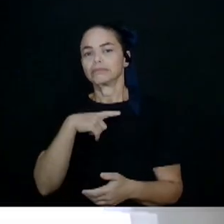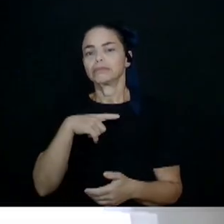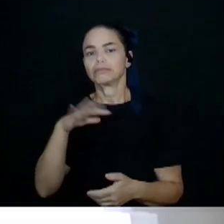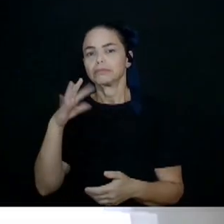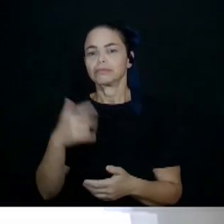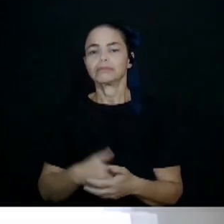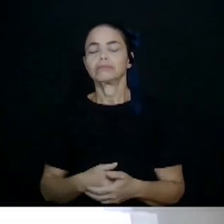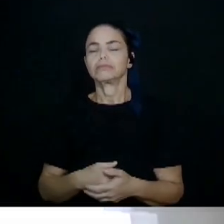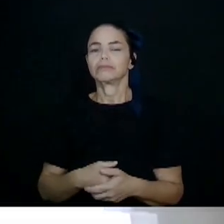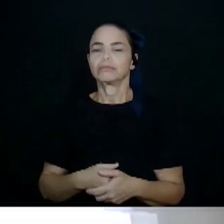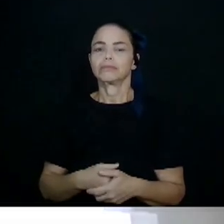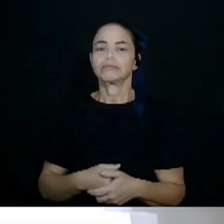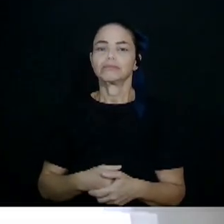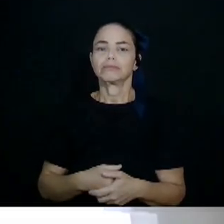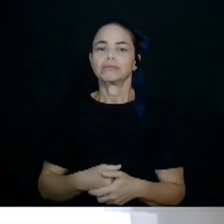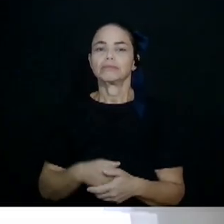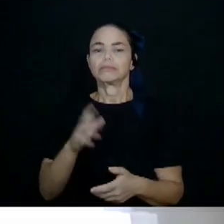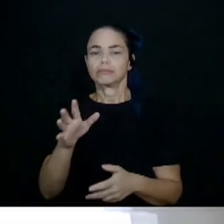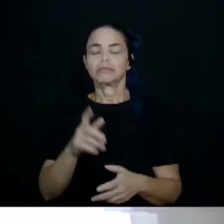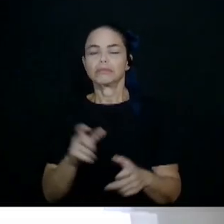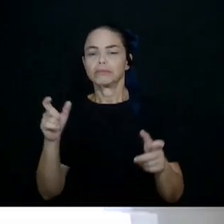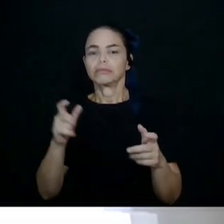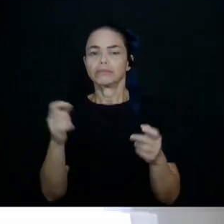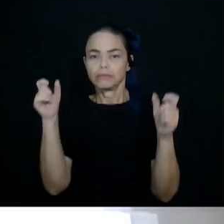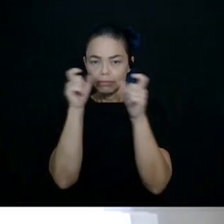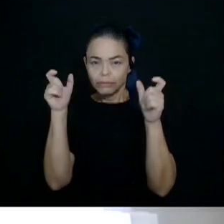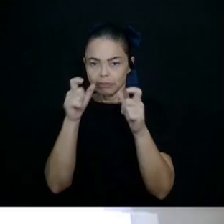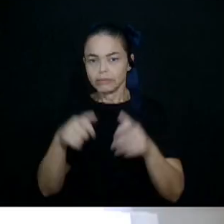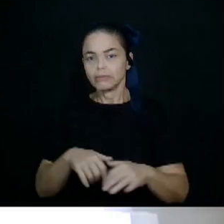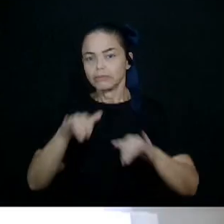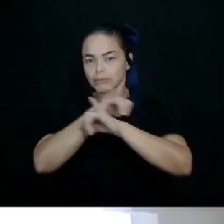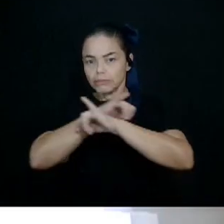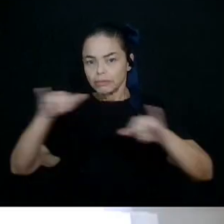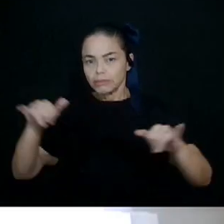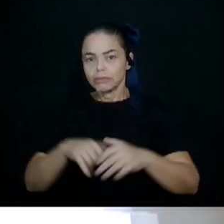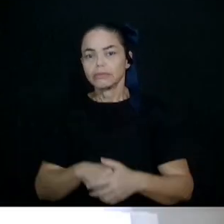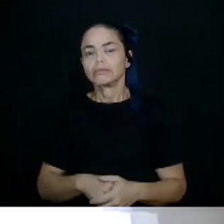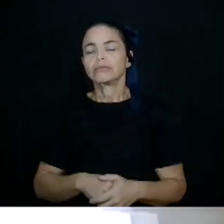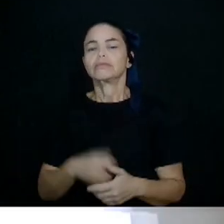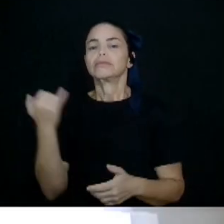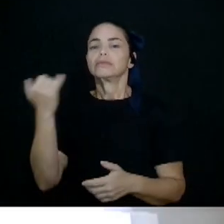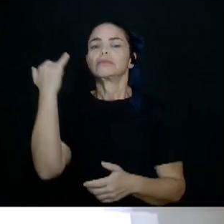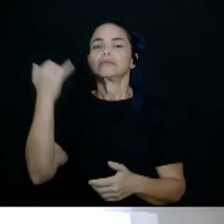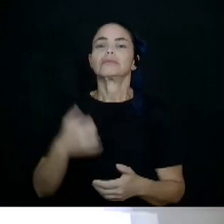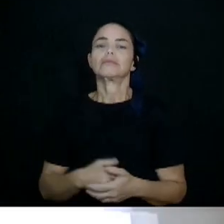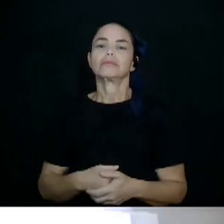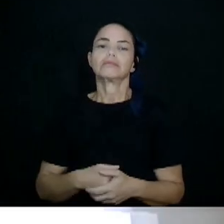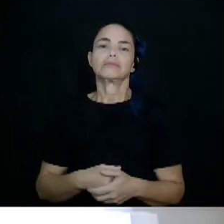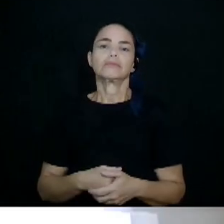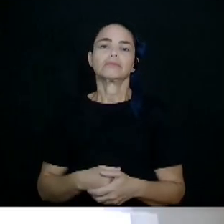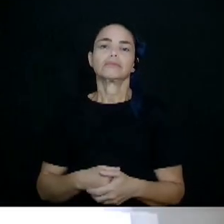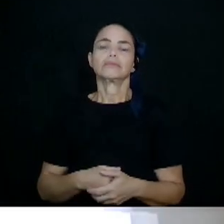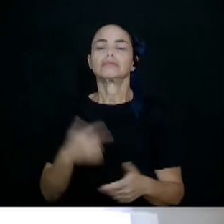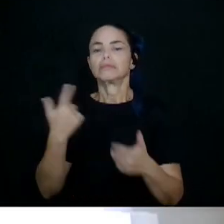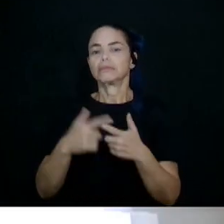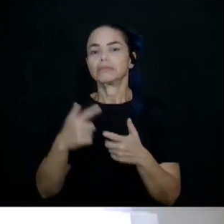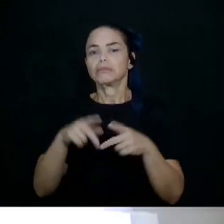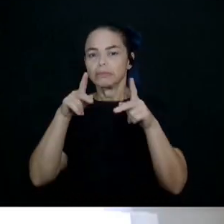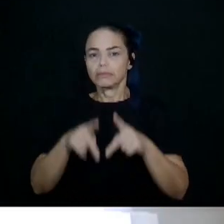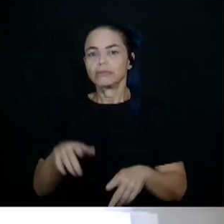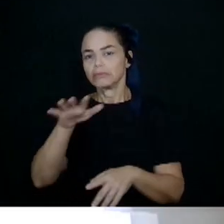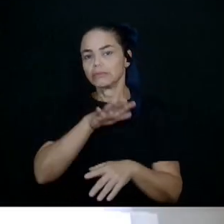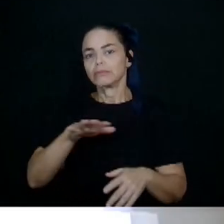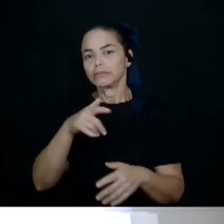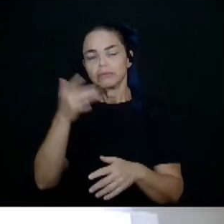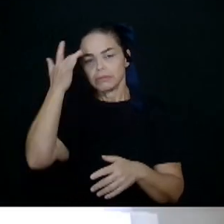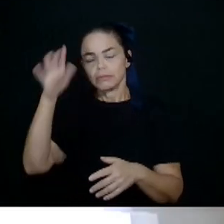que fica aí um alerta, né, da importância, até porque a população geral, ela não sabe, às